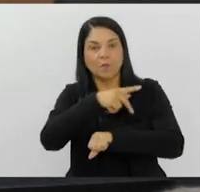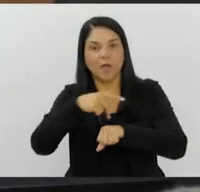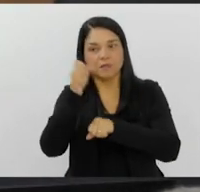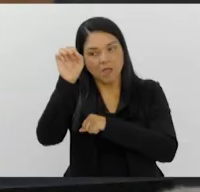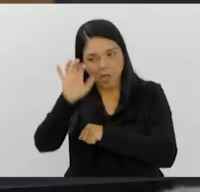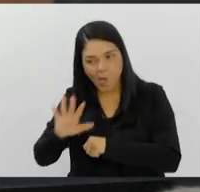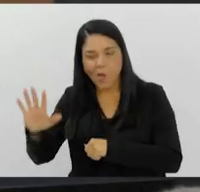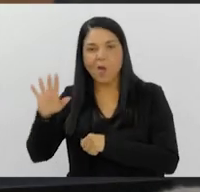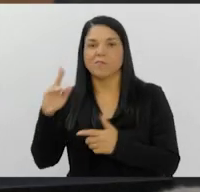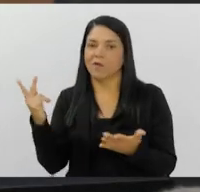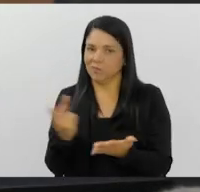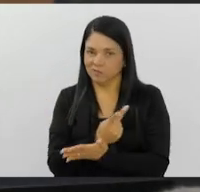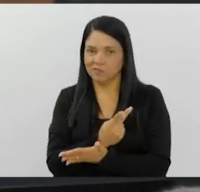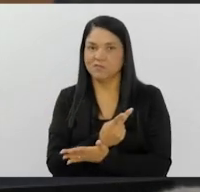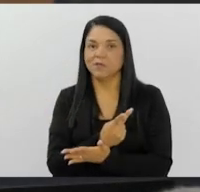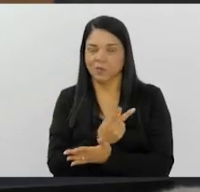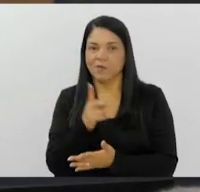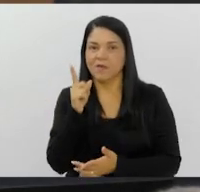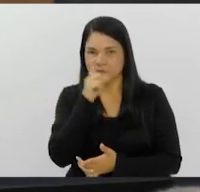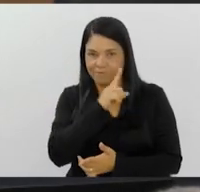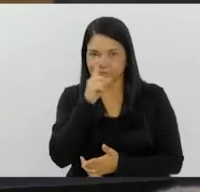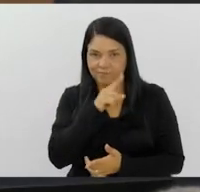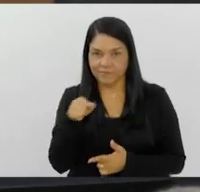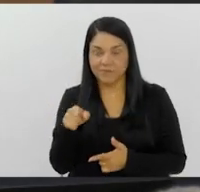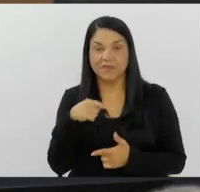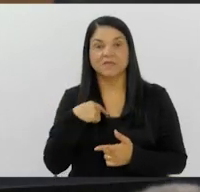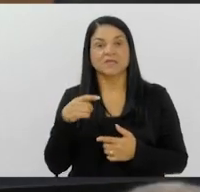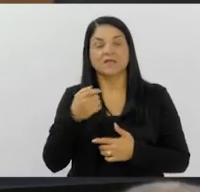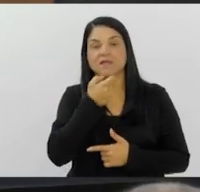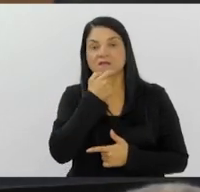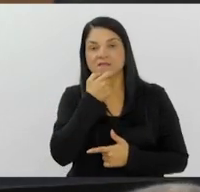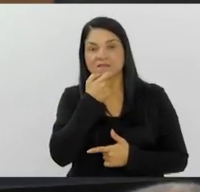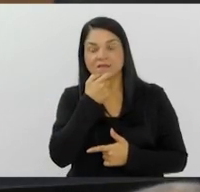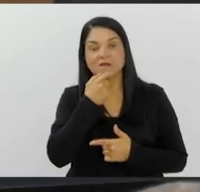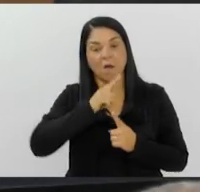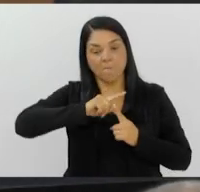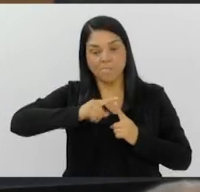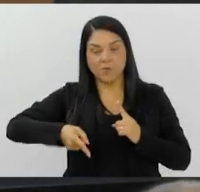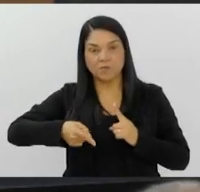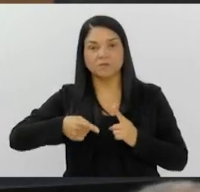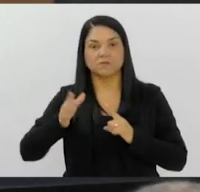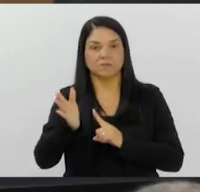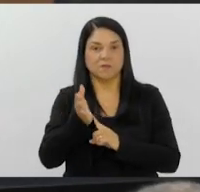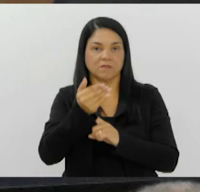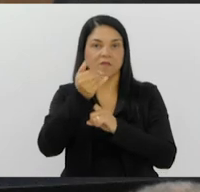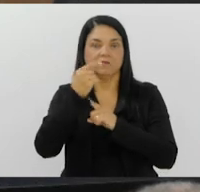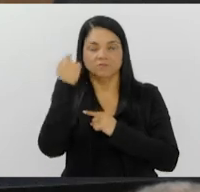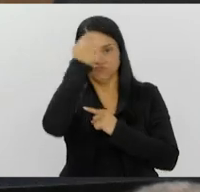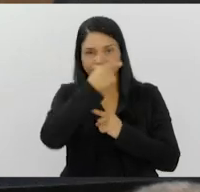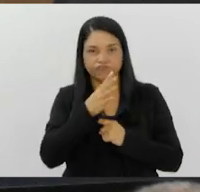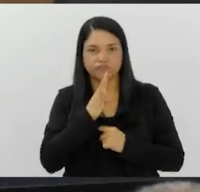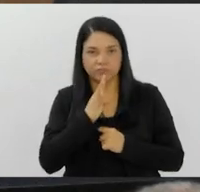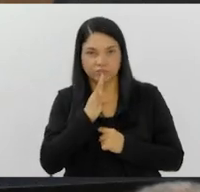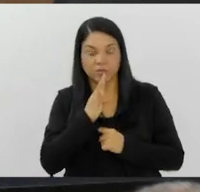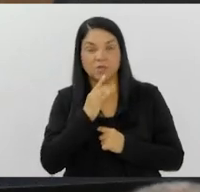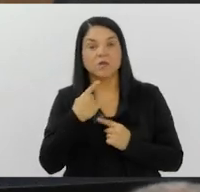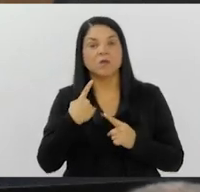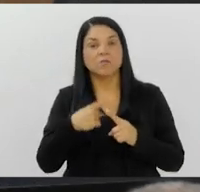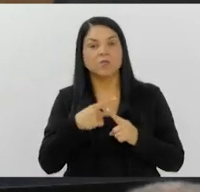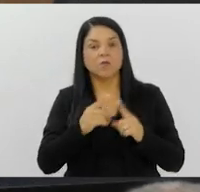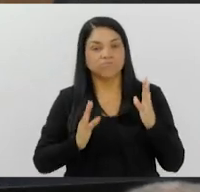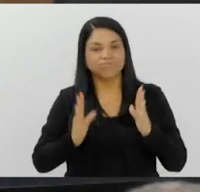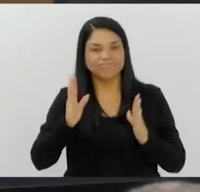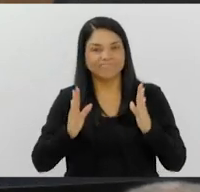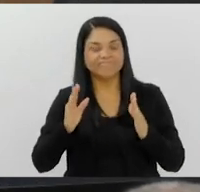eh na Inglaterra houve a proibição durante alguns anos do uso da tecnologia de reconhecimento facial porque se utilizava